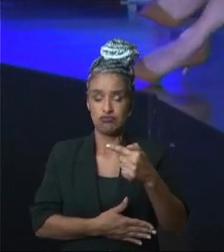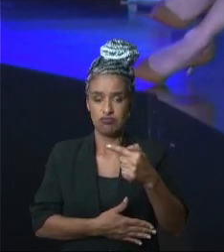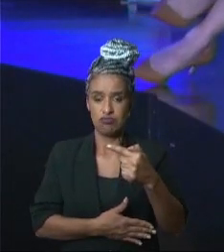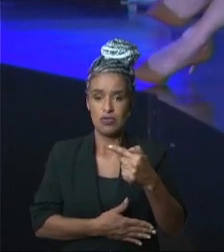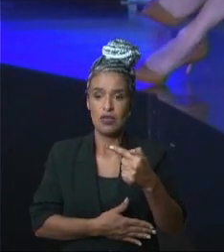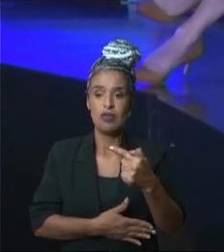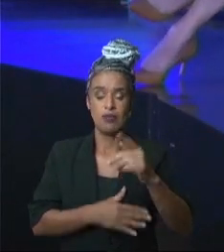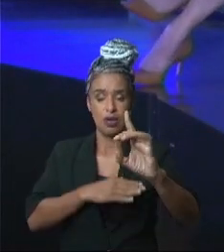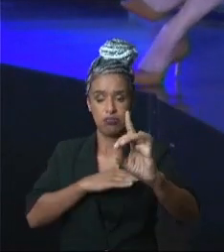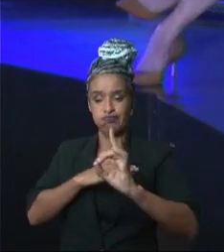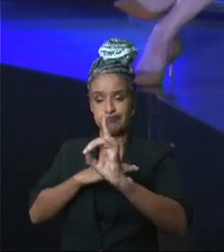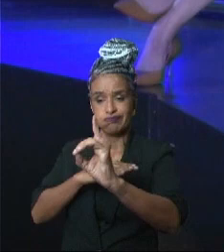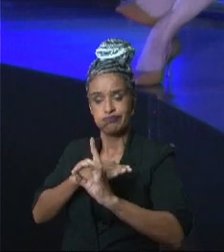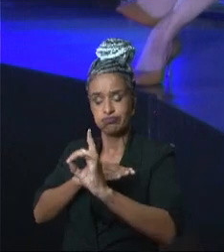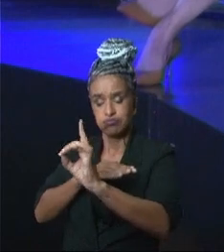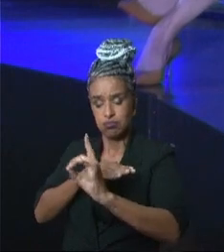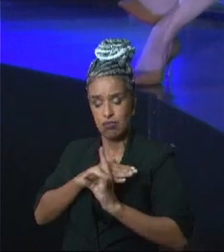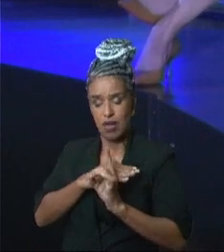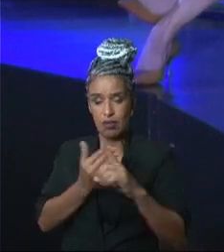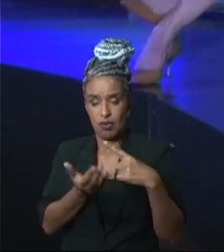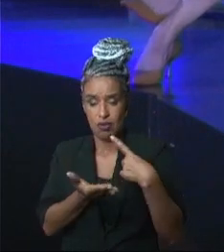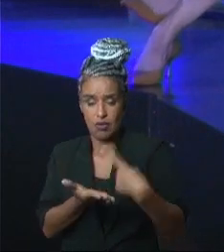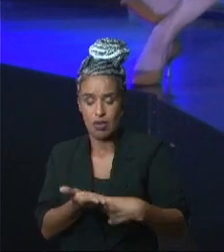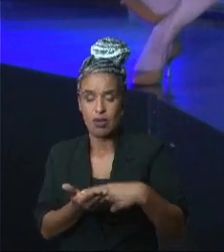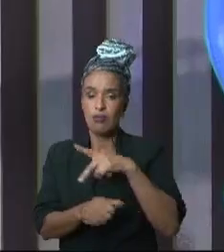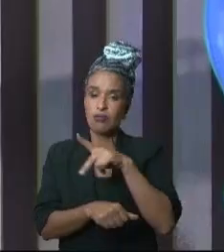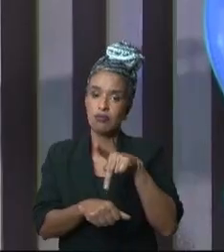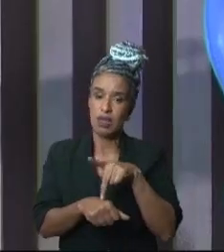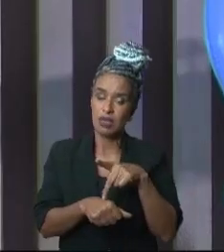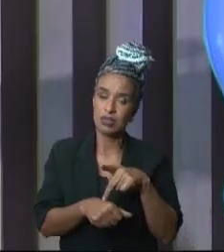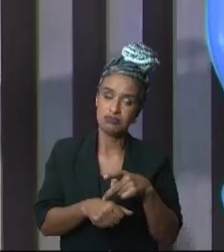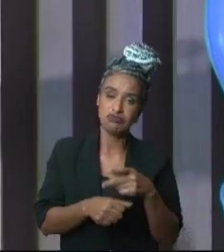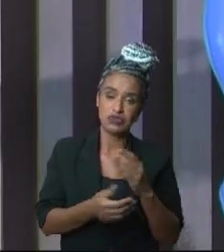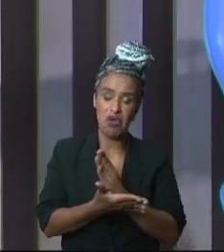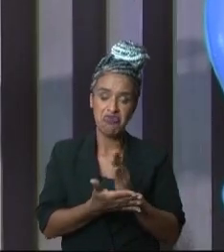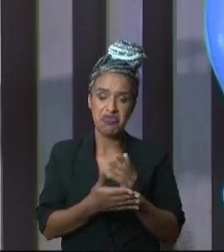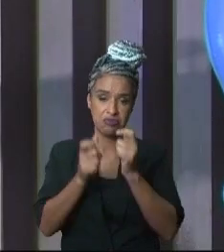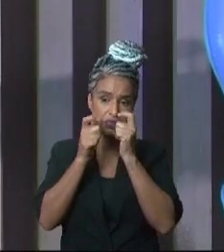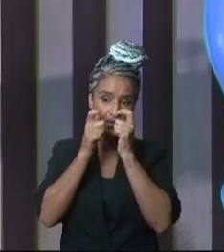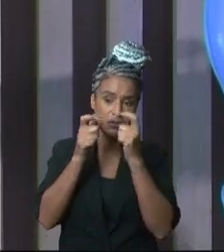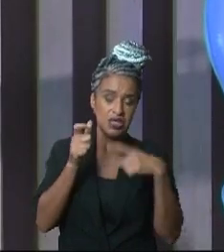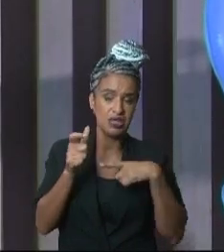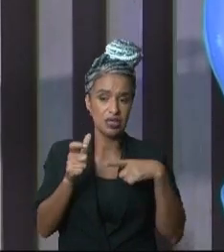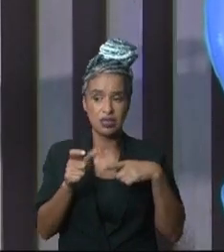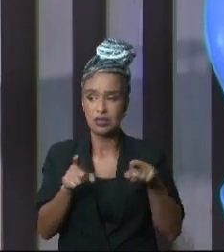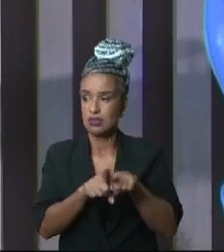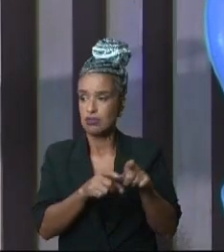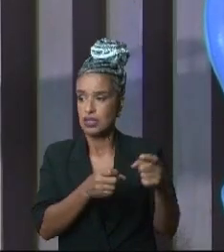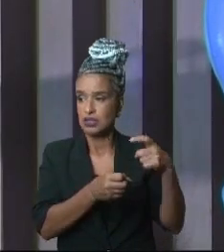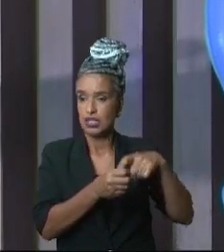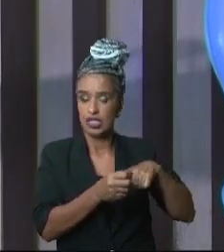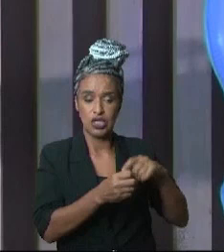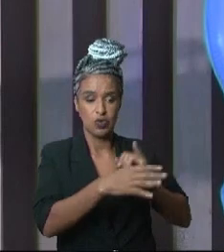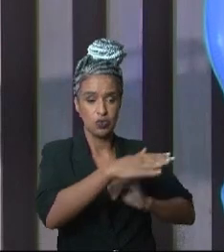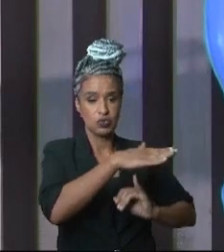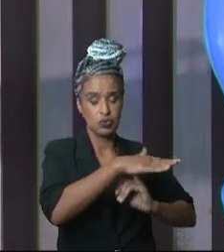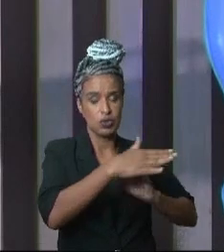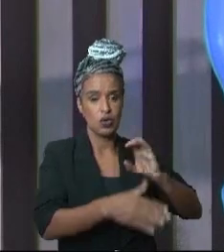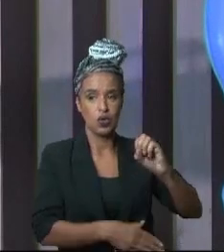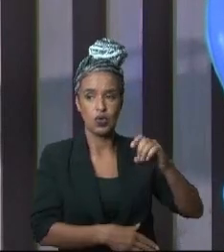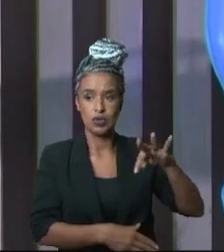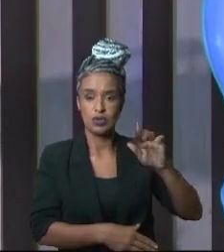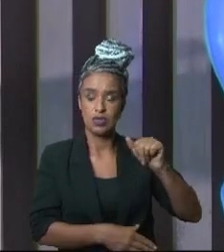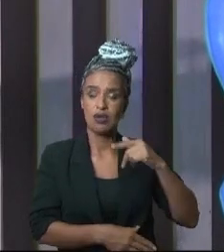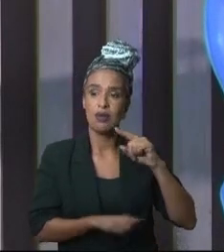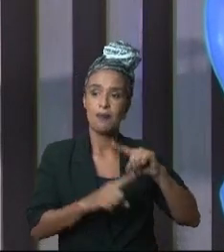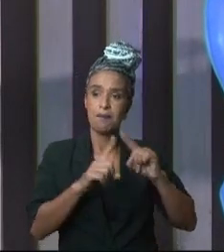outros países que não têm, talvez, interesse de parceria com a OTAN, mas reconhece que é um diálogo como